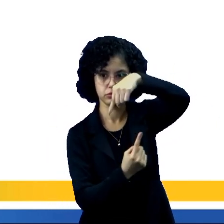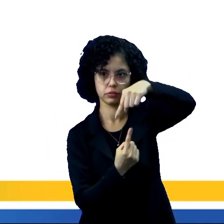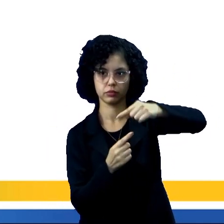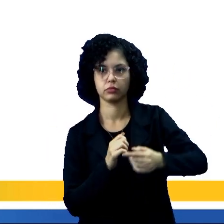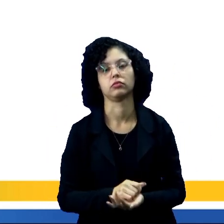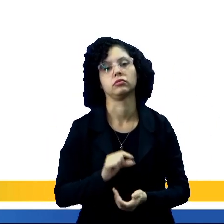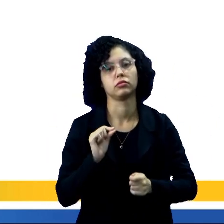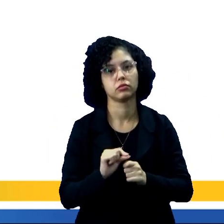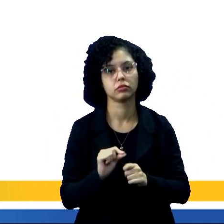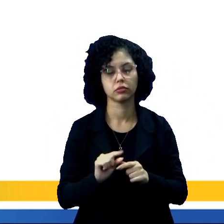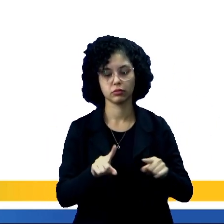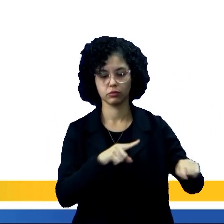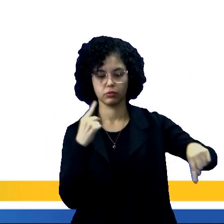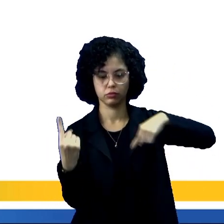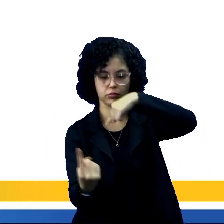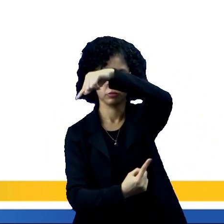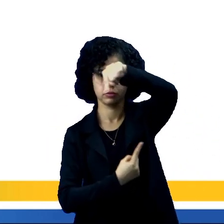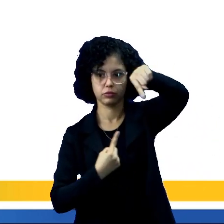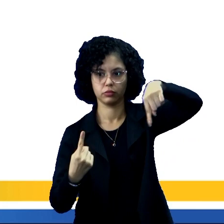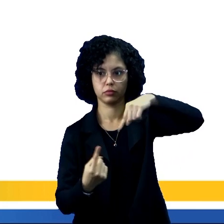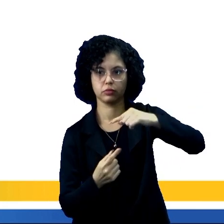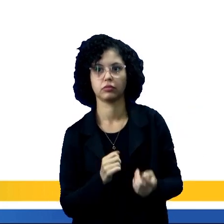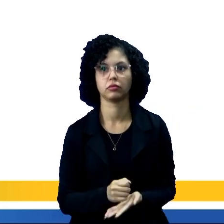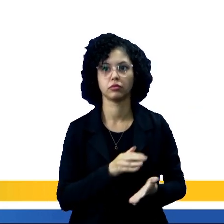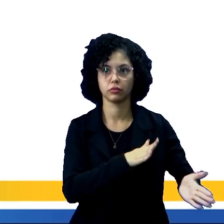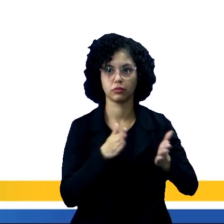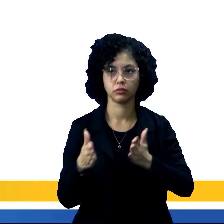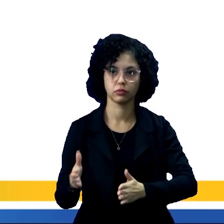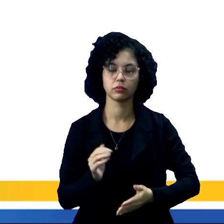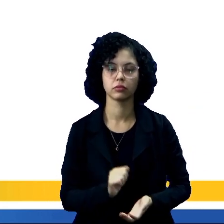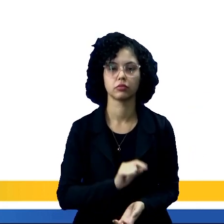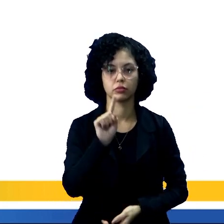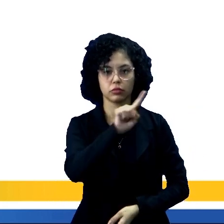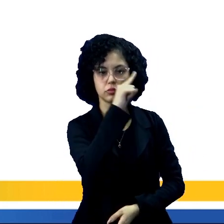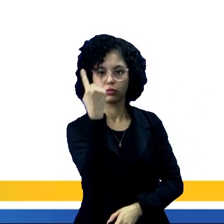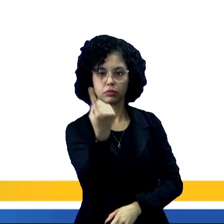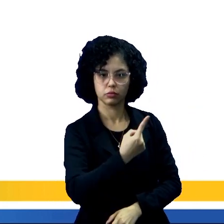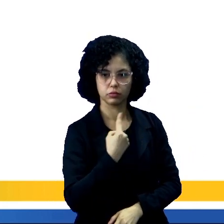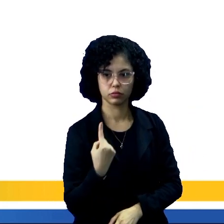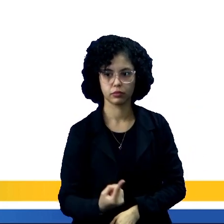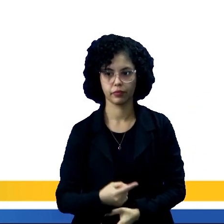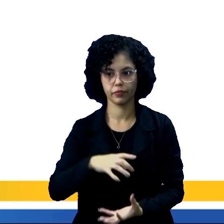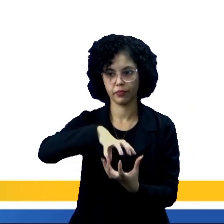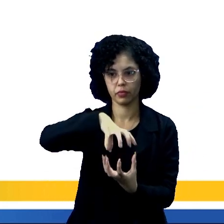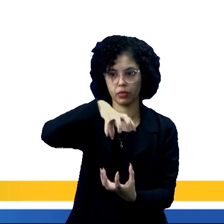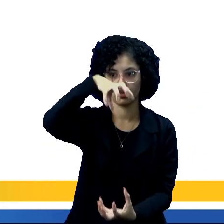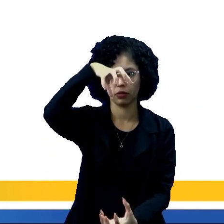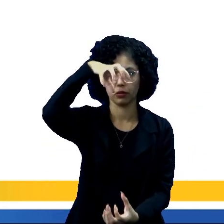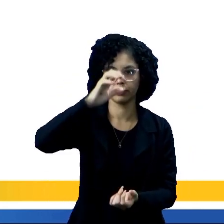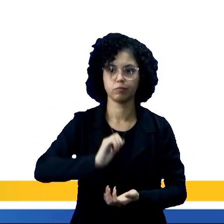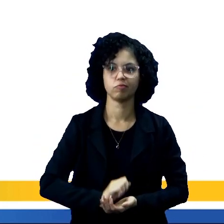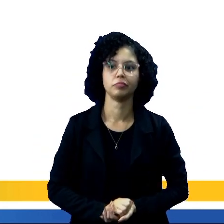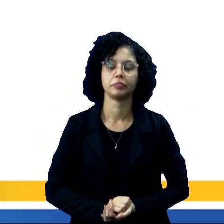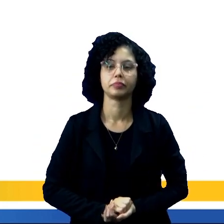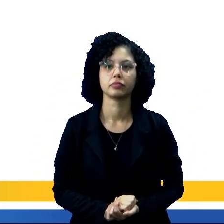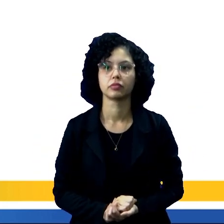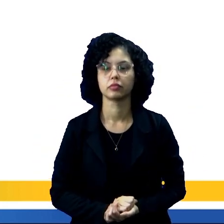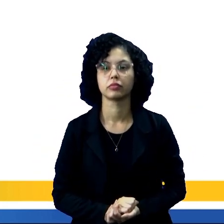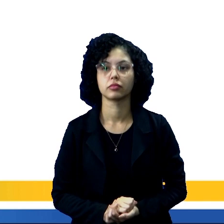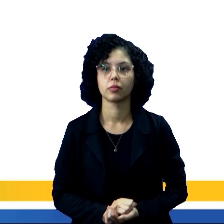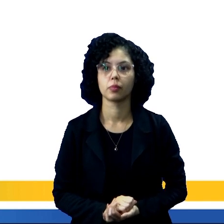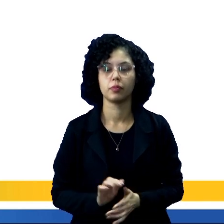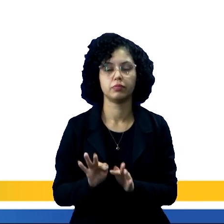momento que ele faz um giro, ele deixa de ser um retângulo e passa a ser, tá? Um cilindro.